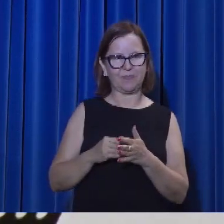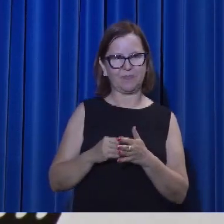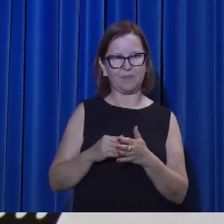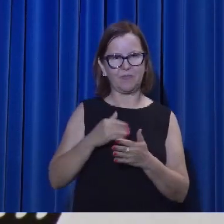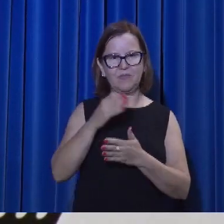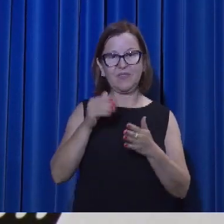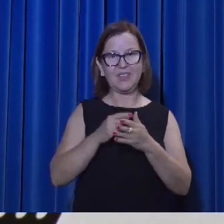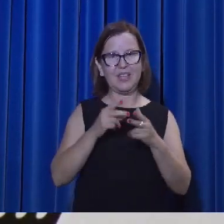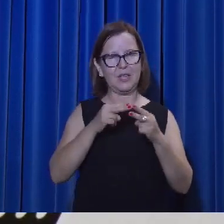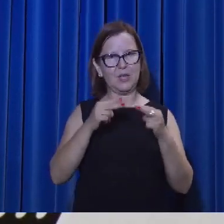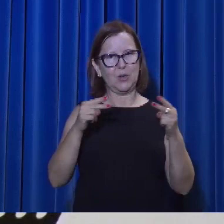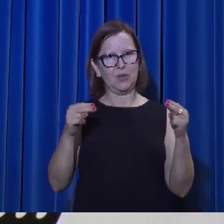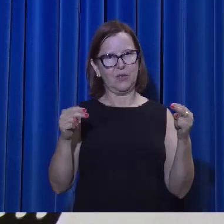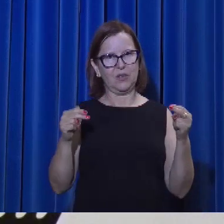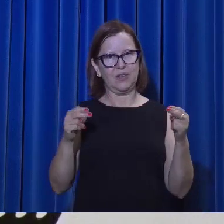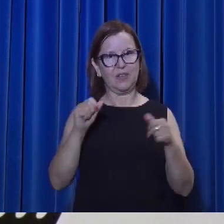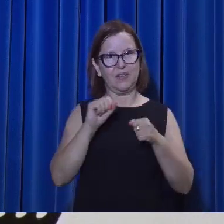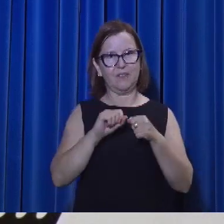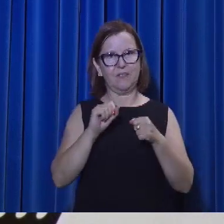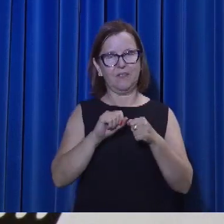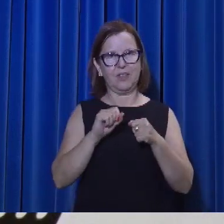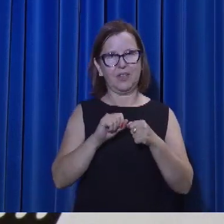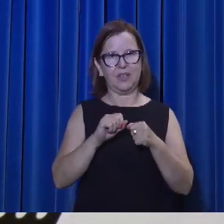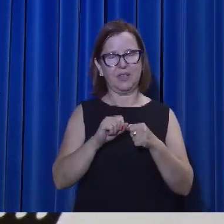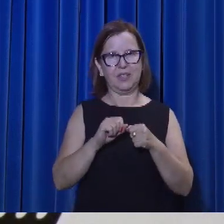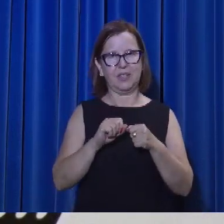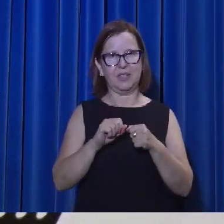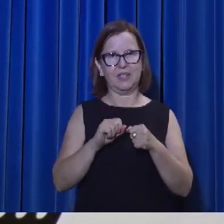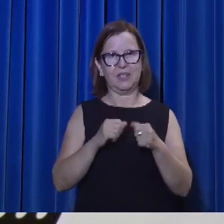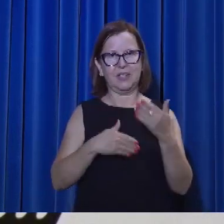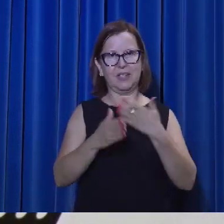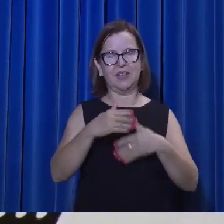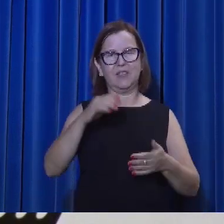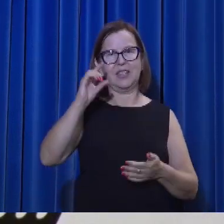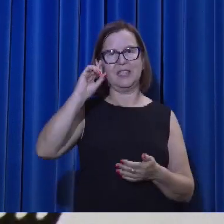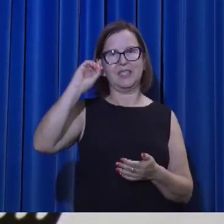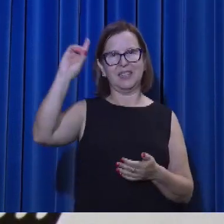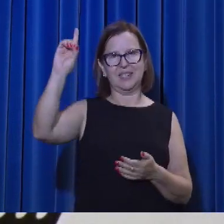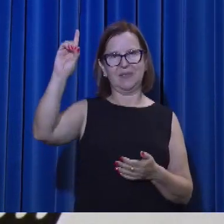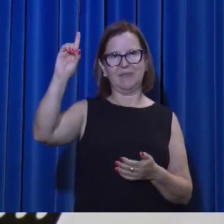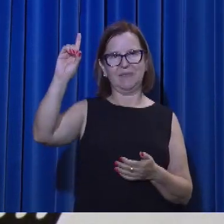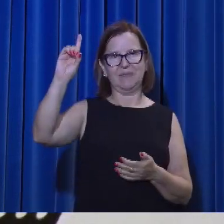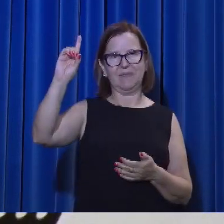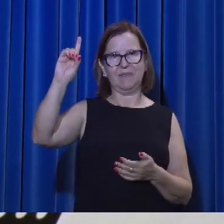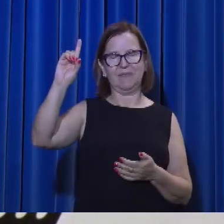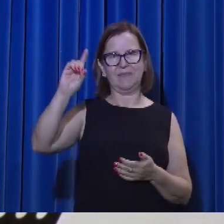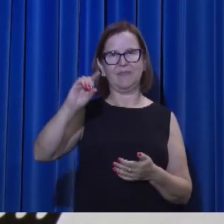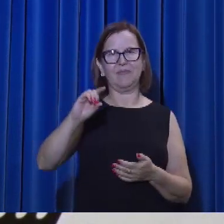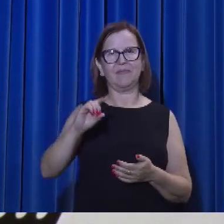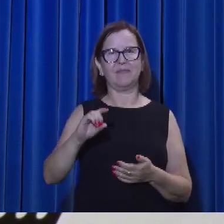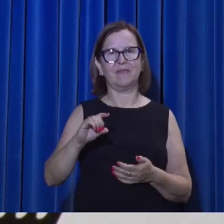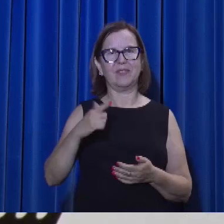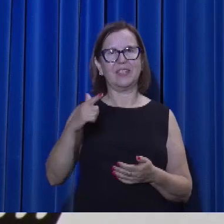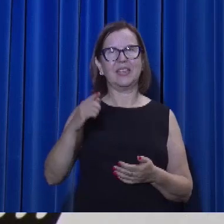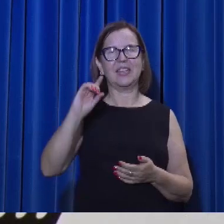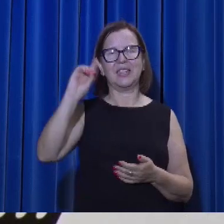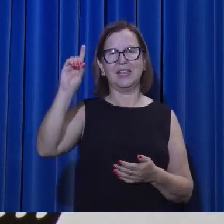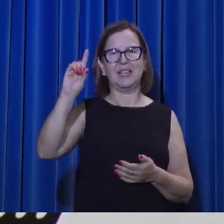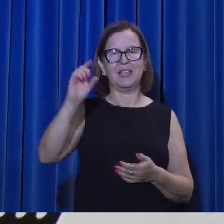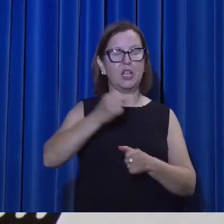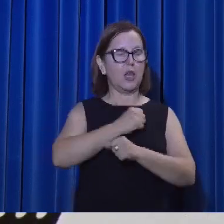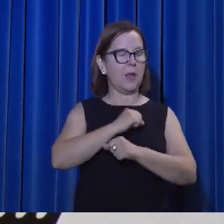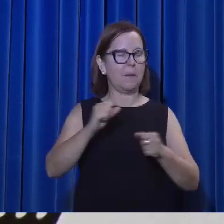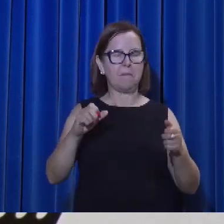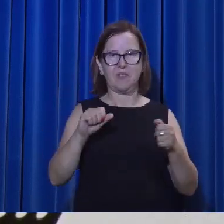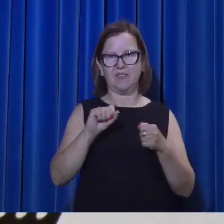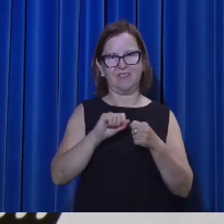Todas as coisas foram feitas por intermédio dele, e sem ele,